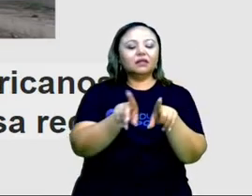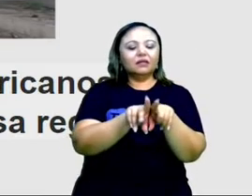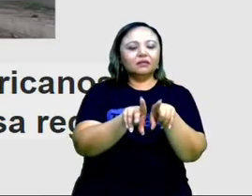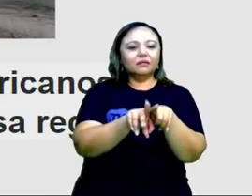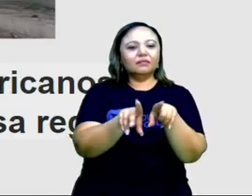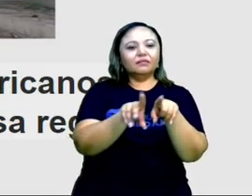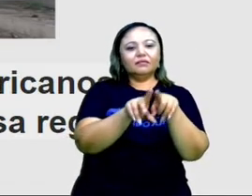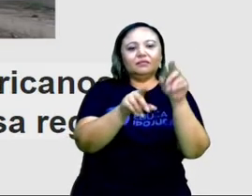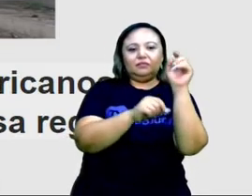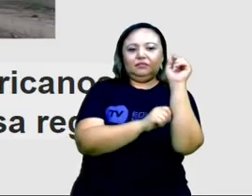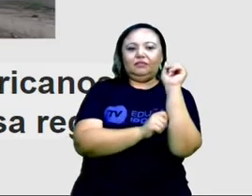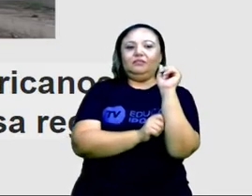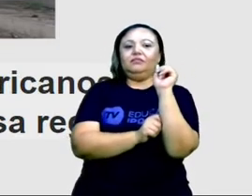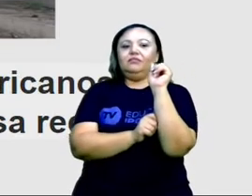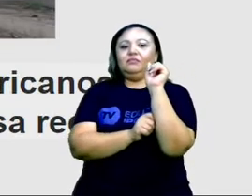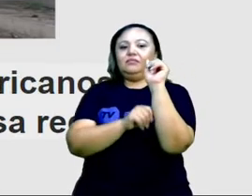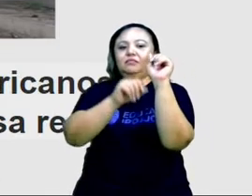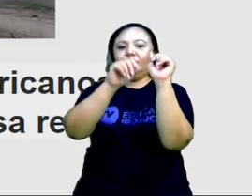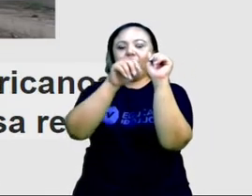também tem